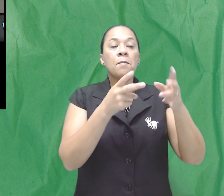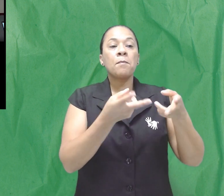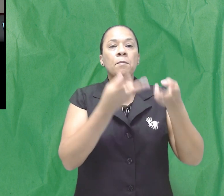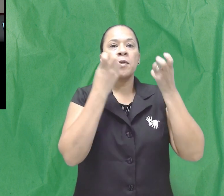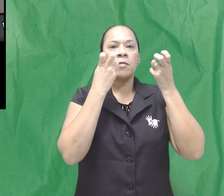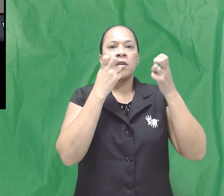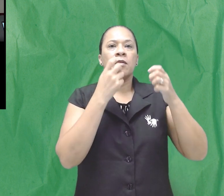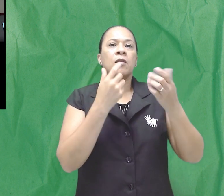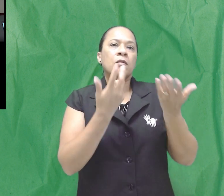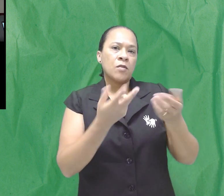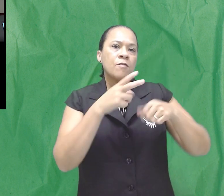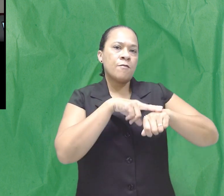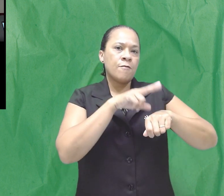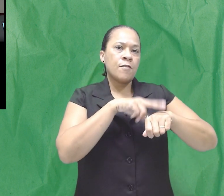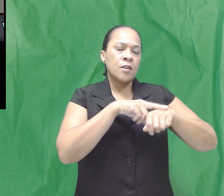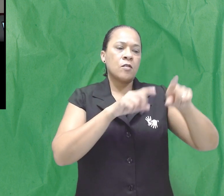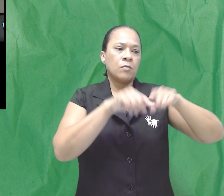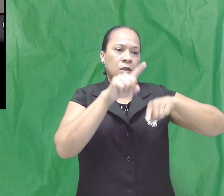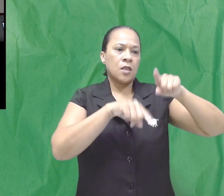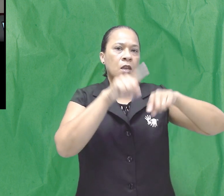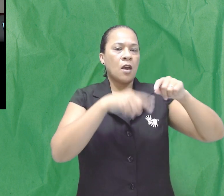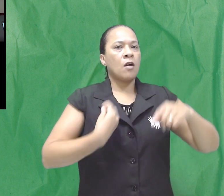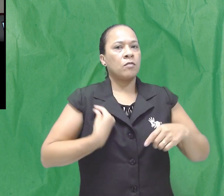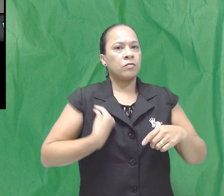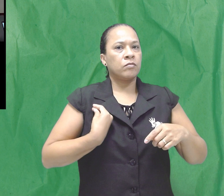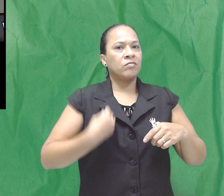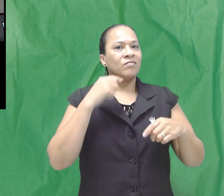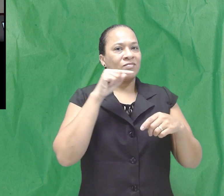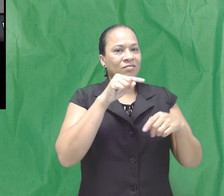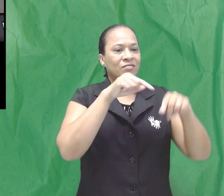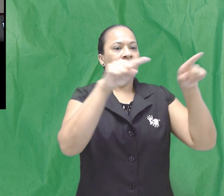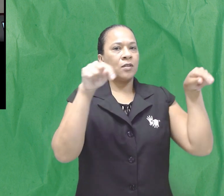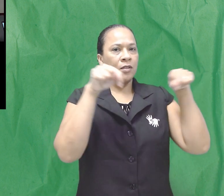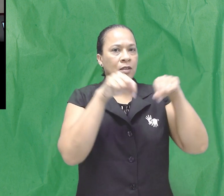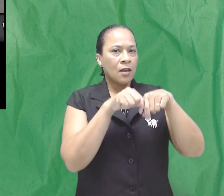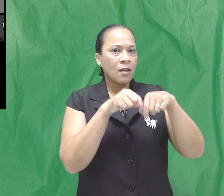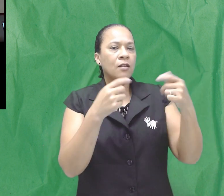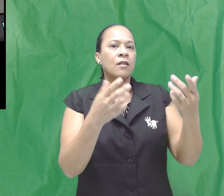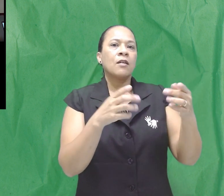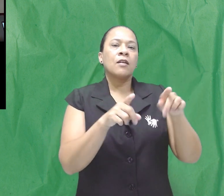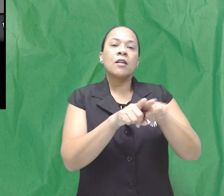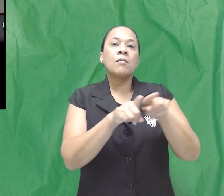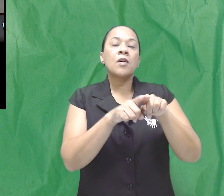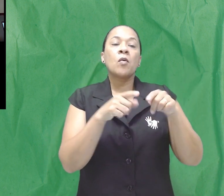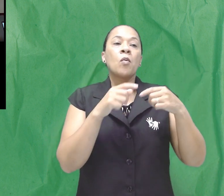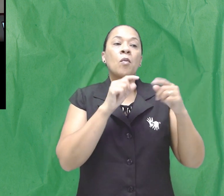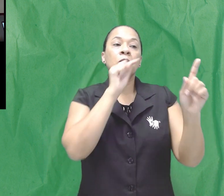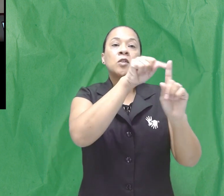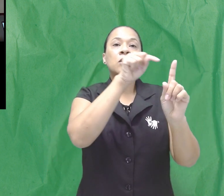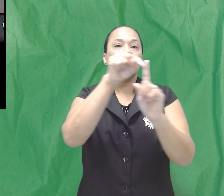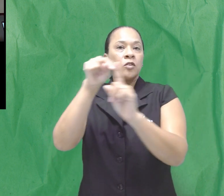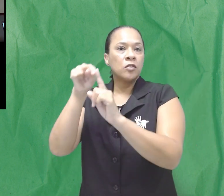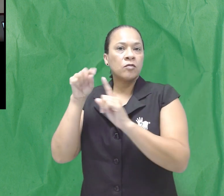vidrarias e equipamentos presentes neste espaço, bem como suas funcionalidades e aplicações, além também,